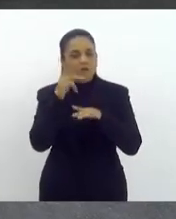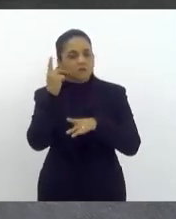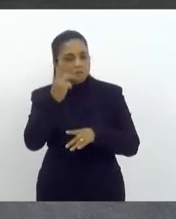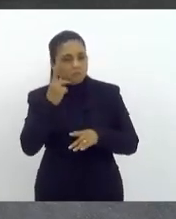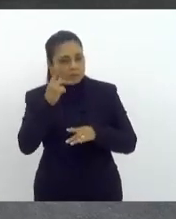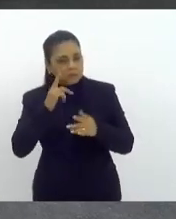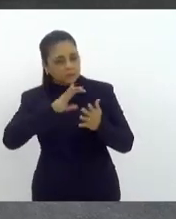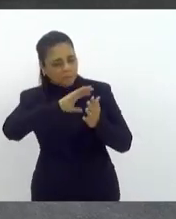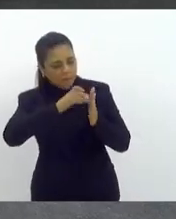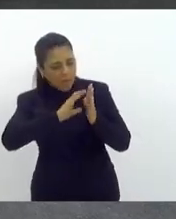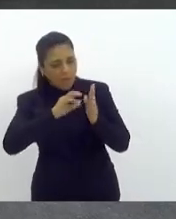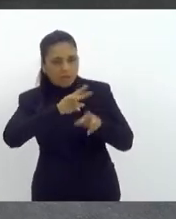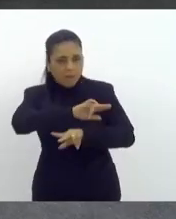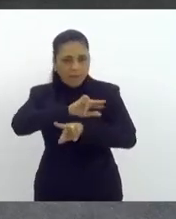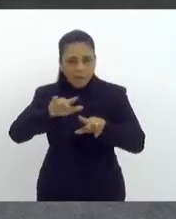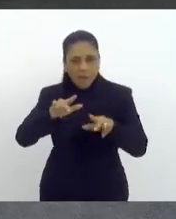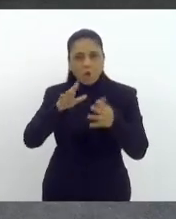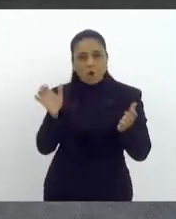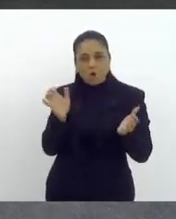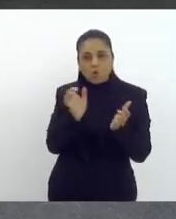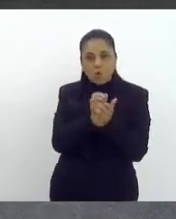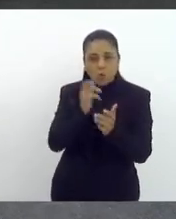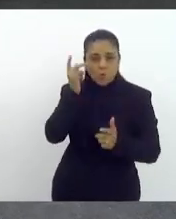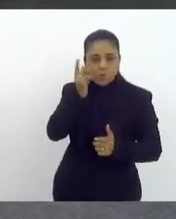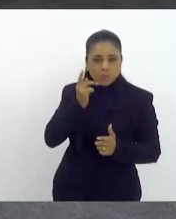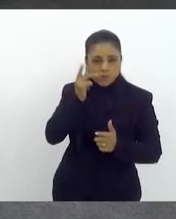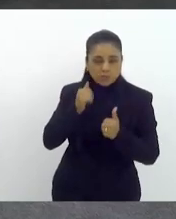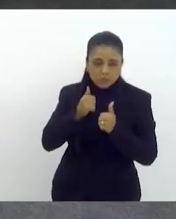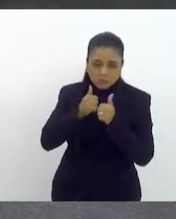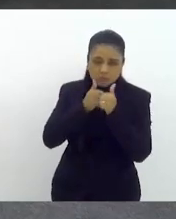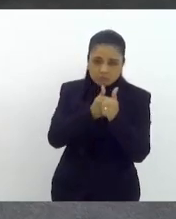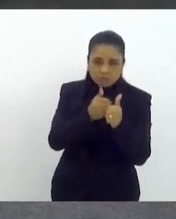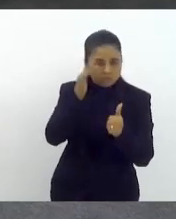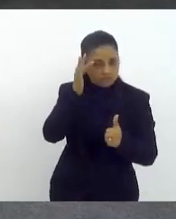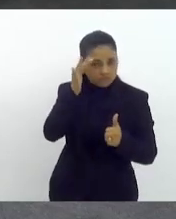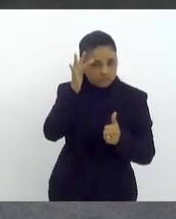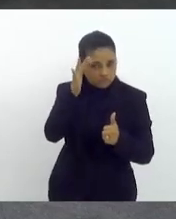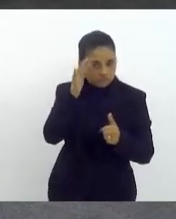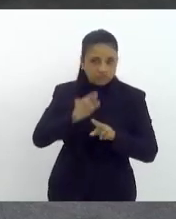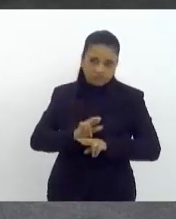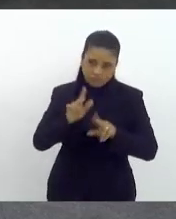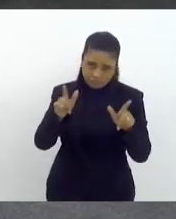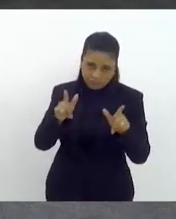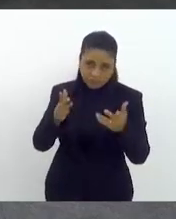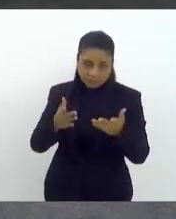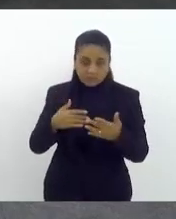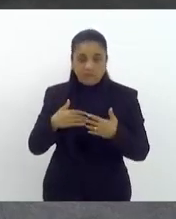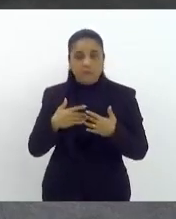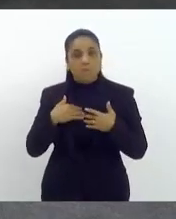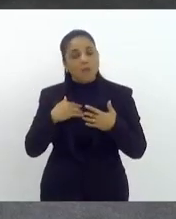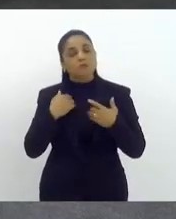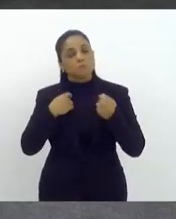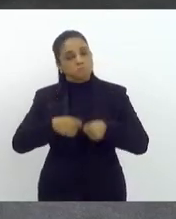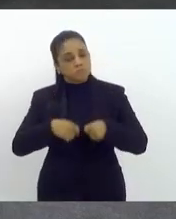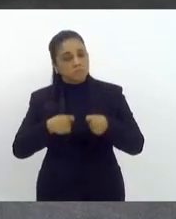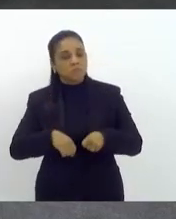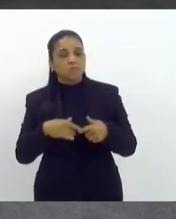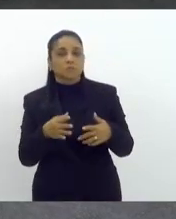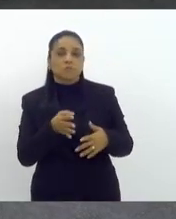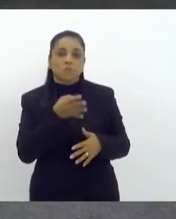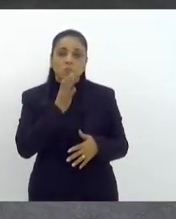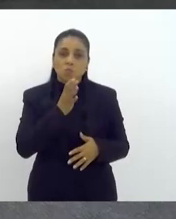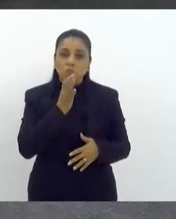vários partidos de vários grupos políticos de segmentos ideológicos distintos mas eu preciso fazer um reconhecimento histórico que